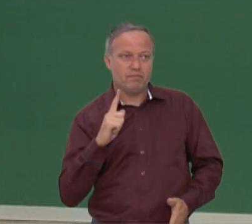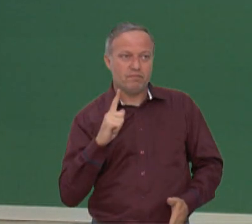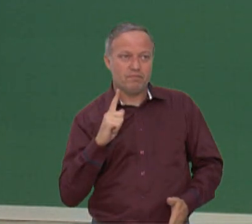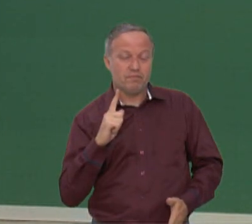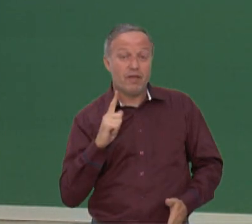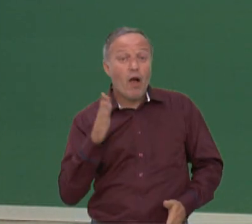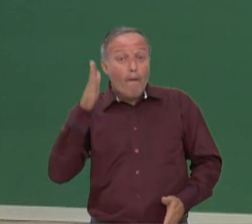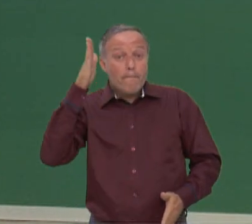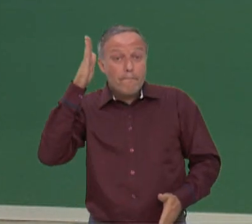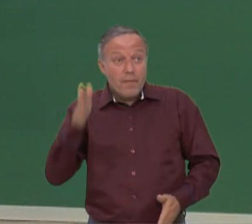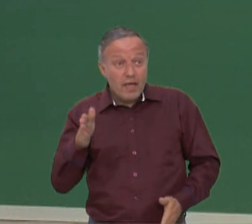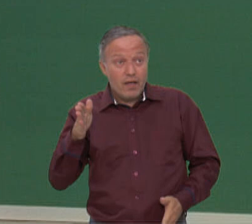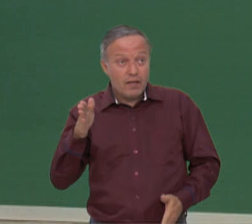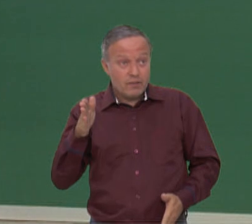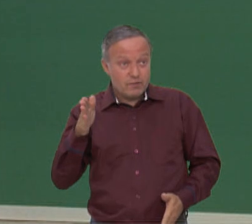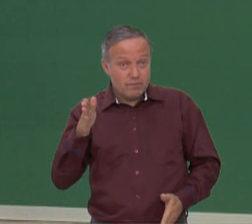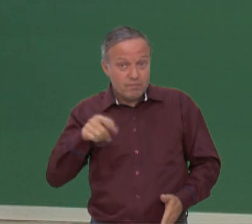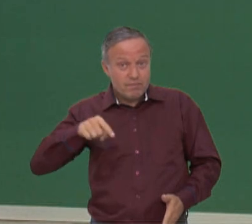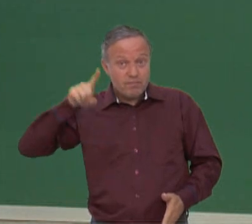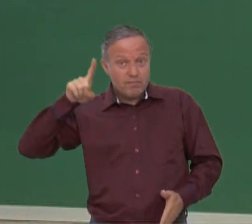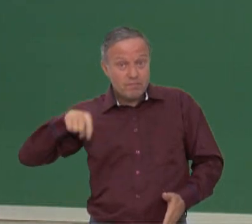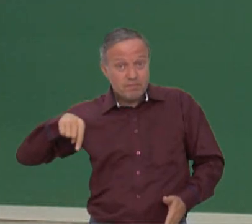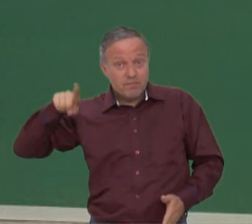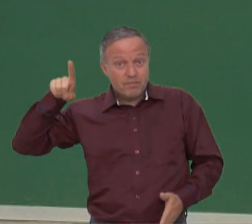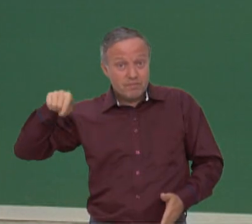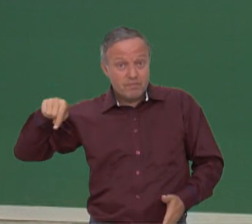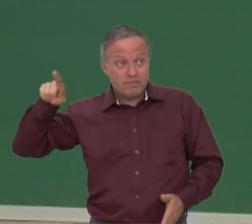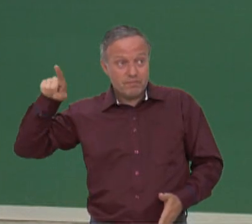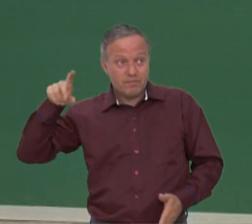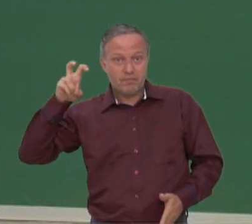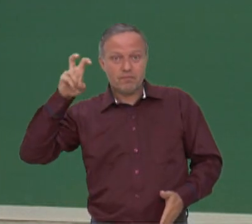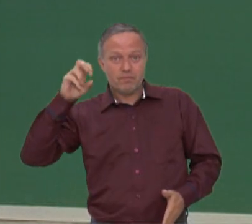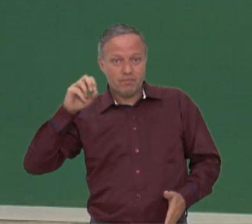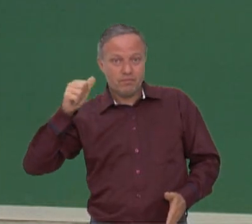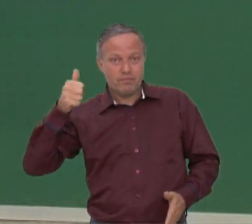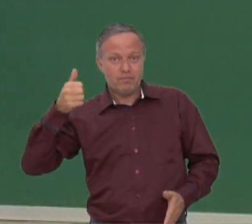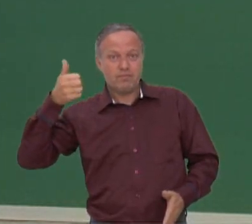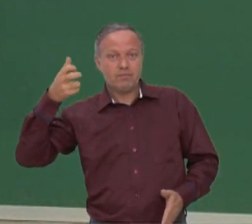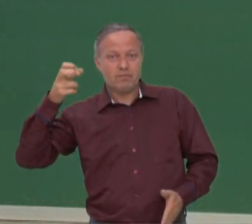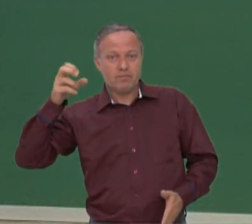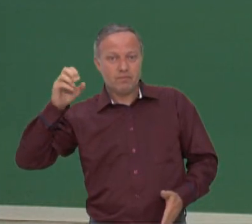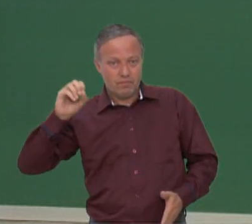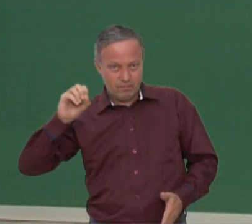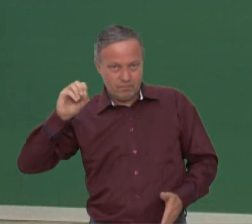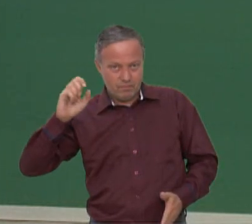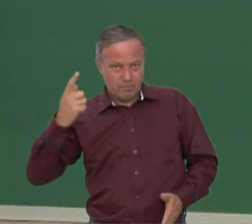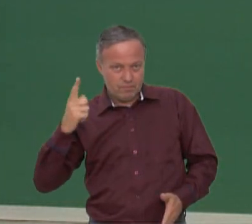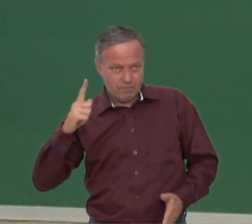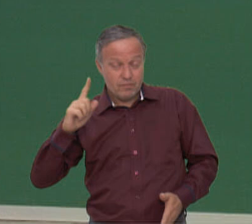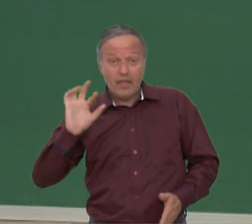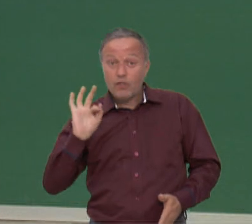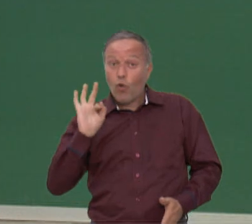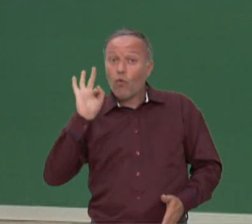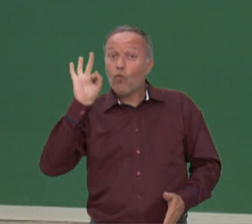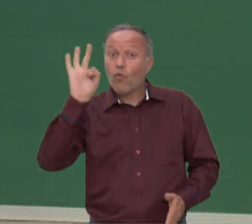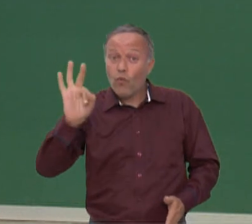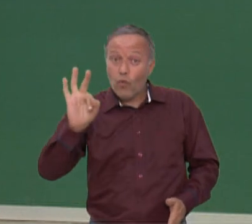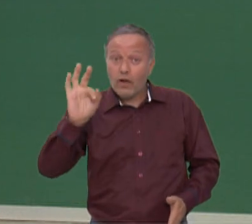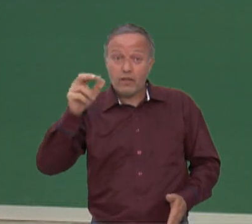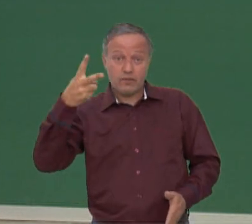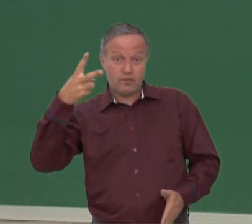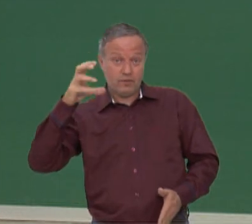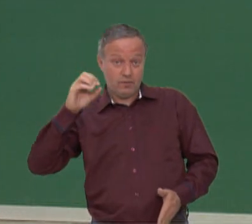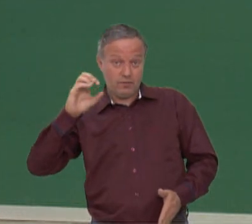centro ali no gráfico, onde você vai ter a oscilação ali entre 50 e 150 graus, e o final, com uma temperatura ali se encontra a